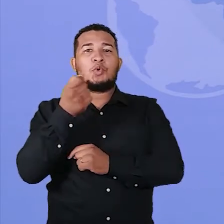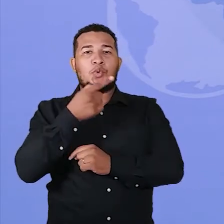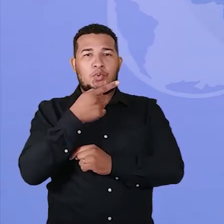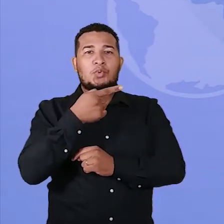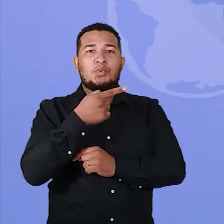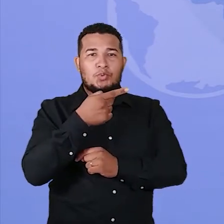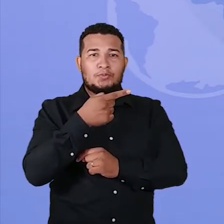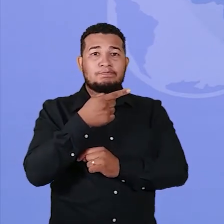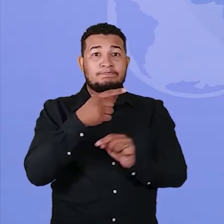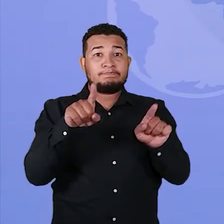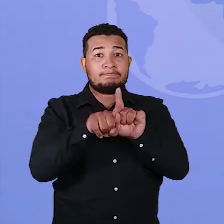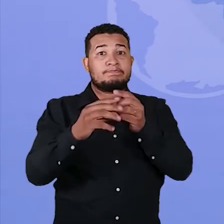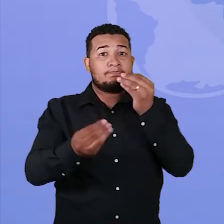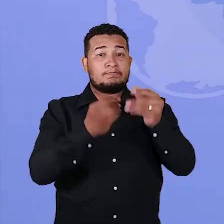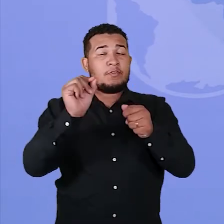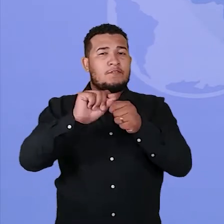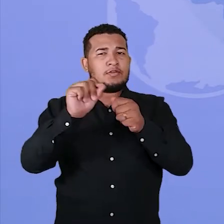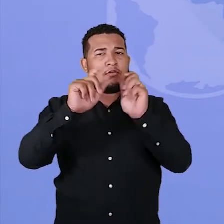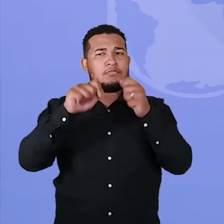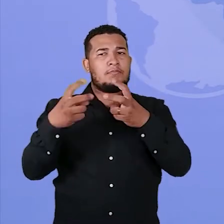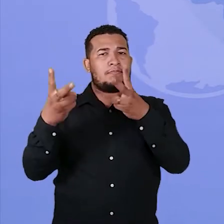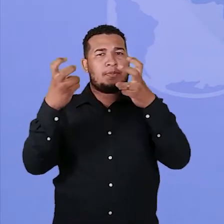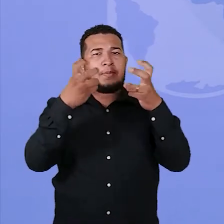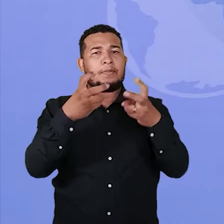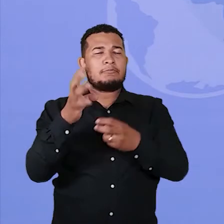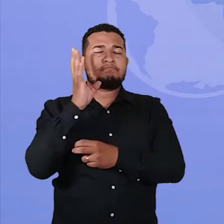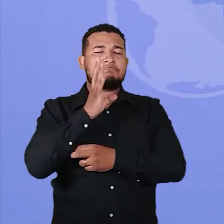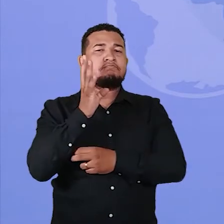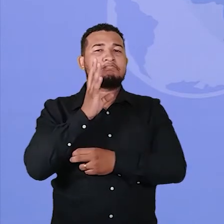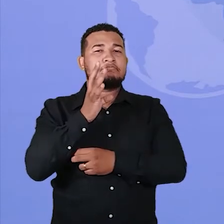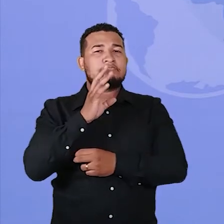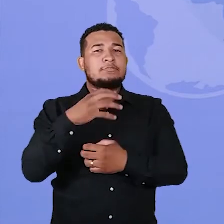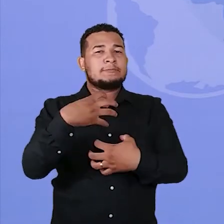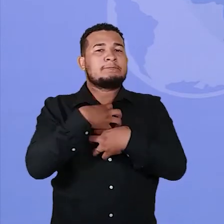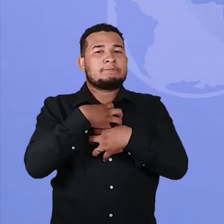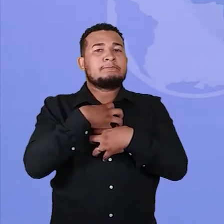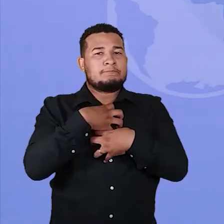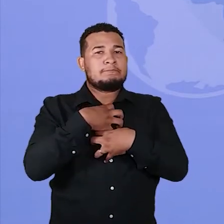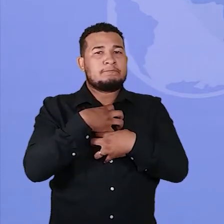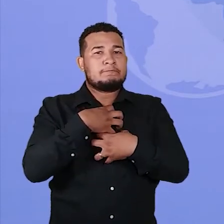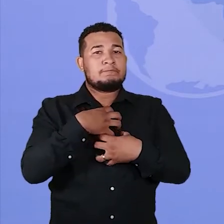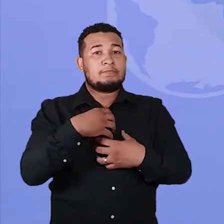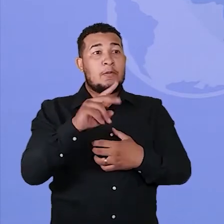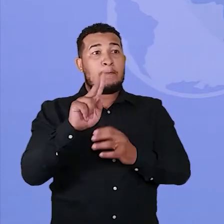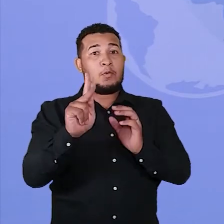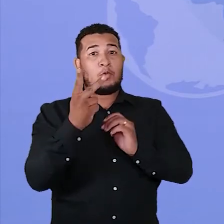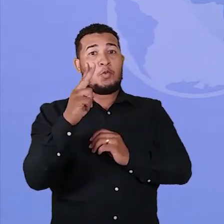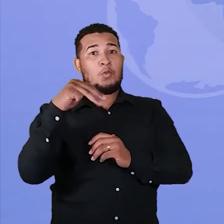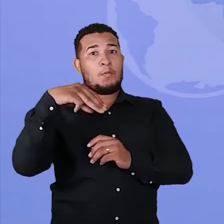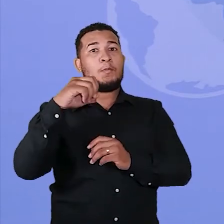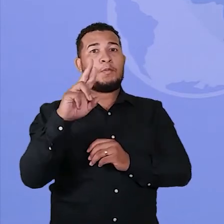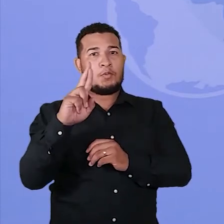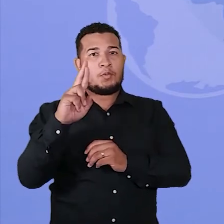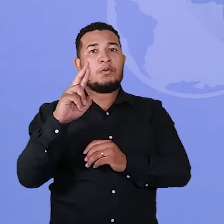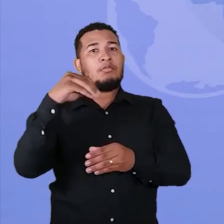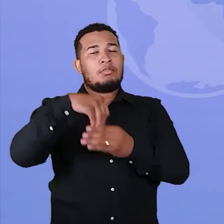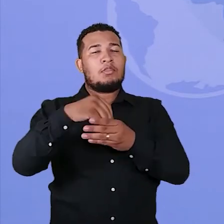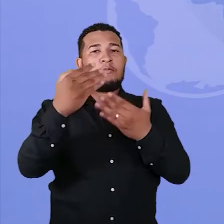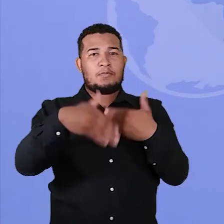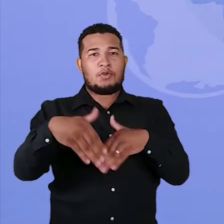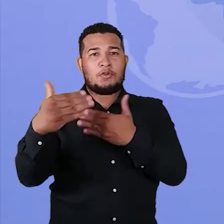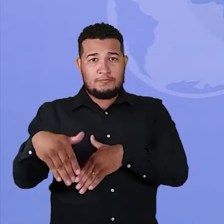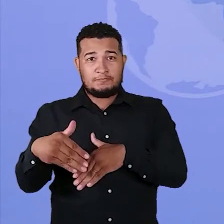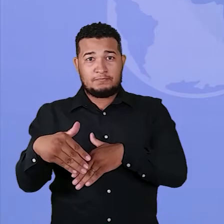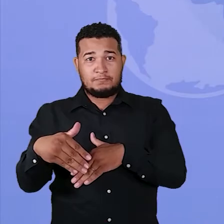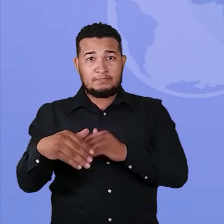tipo de humor e como que a gente pode fazer uma interpretação legal desse efeito de humor nas nossas